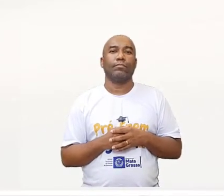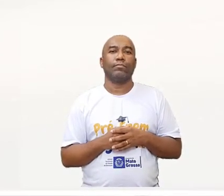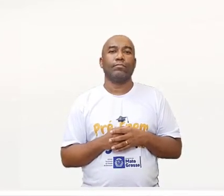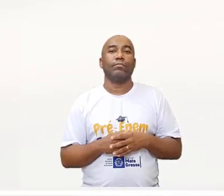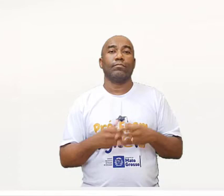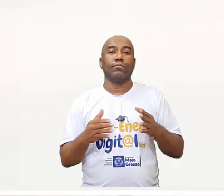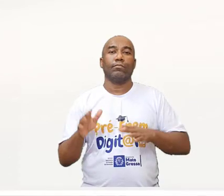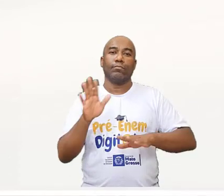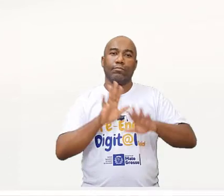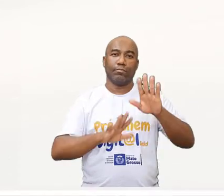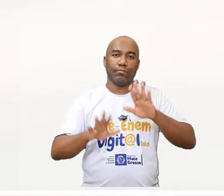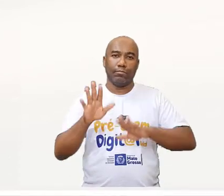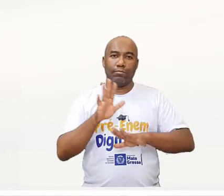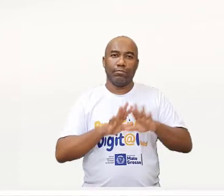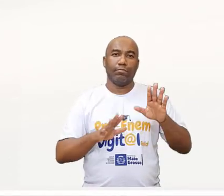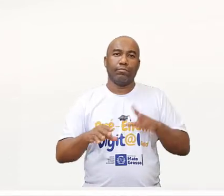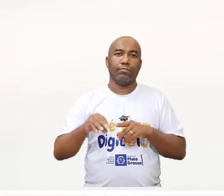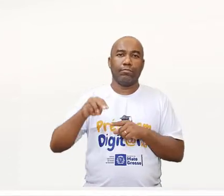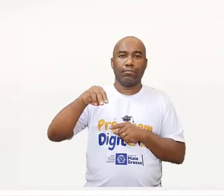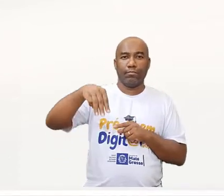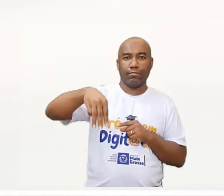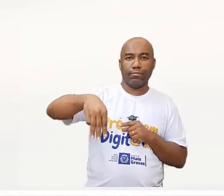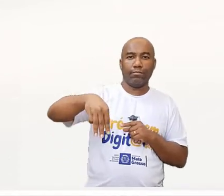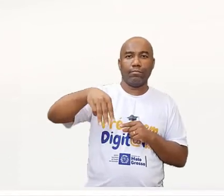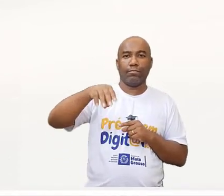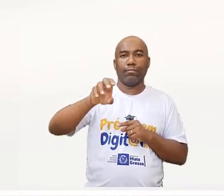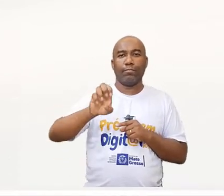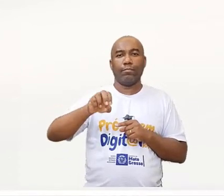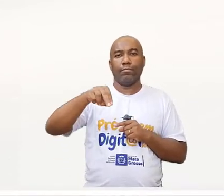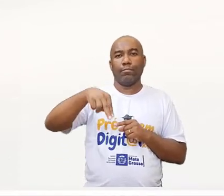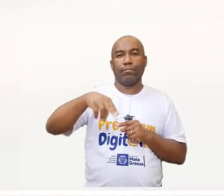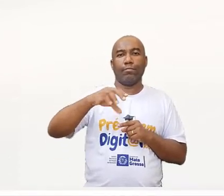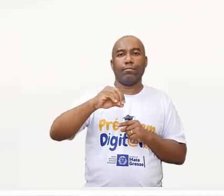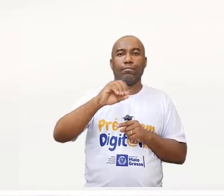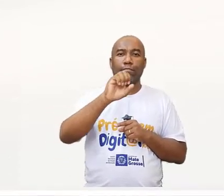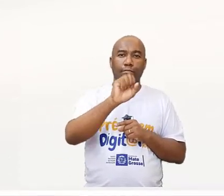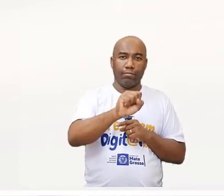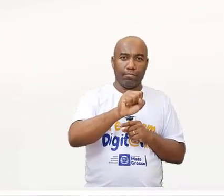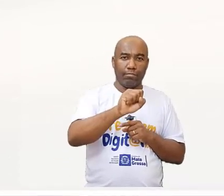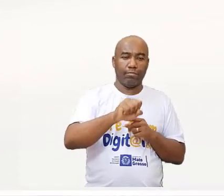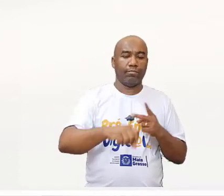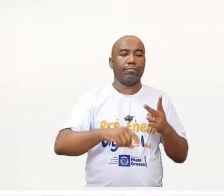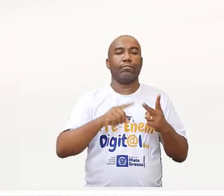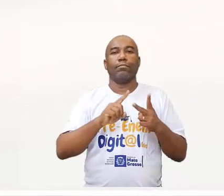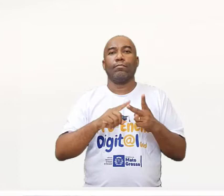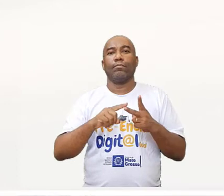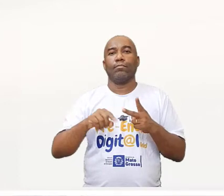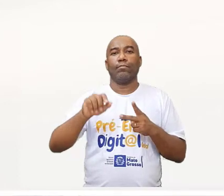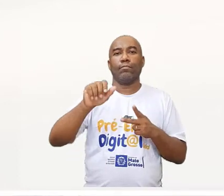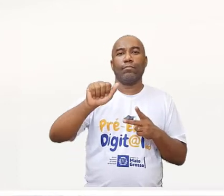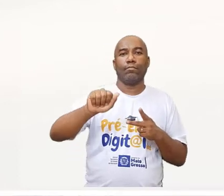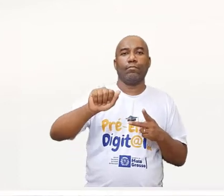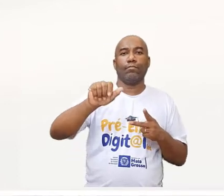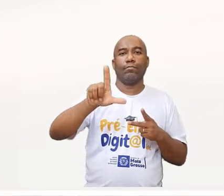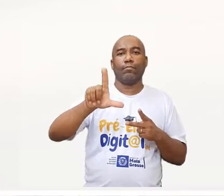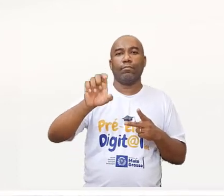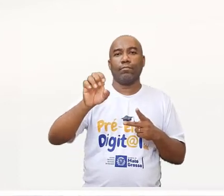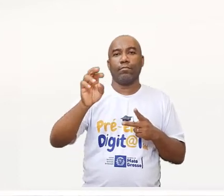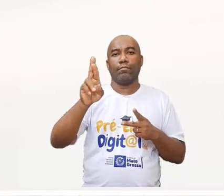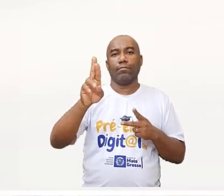Tomem cuidado. Menos, alerta e pseudo. Não